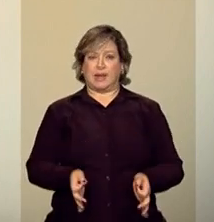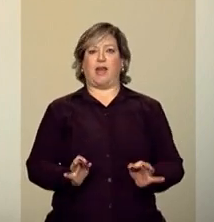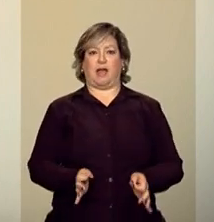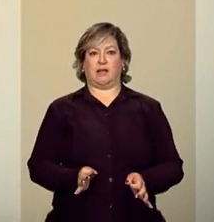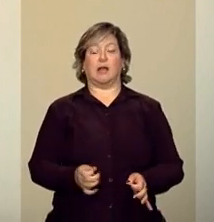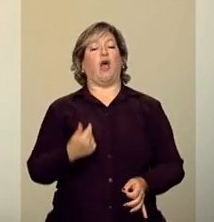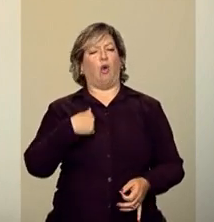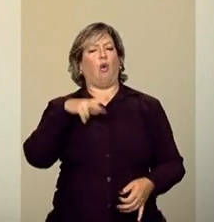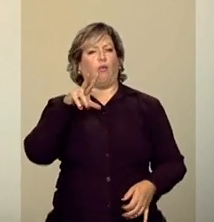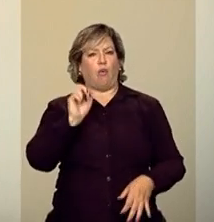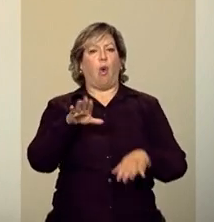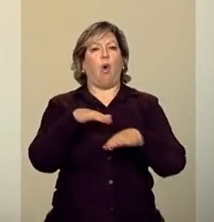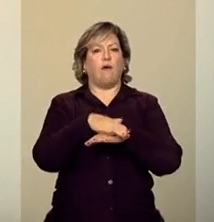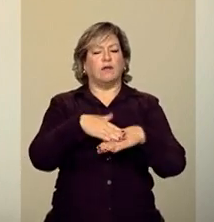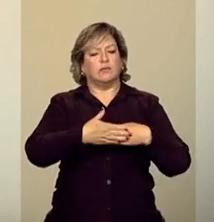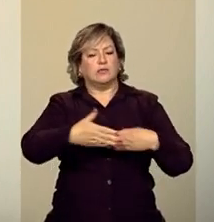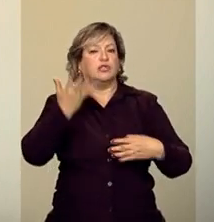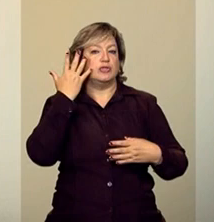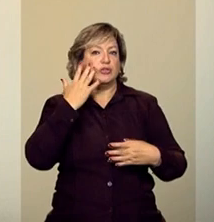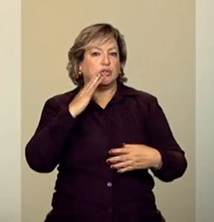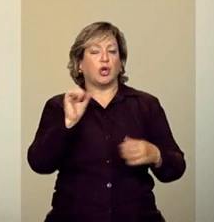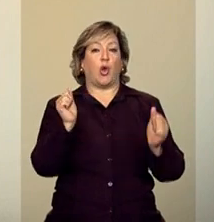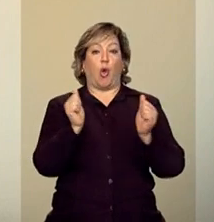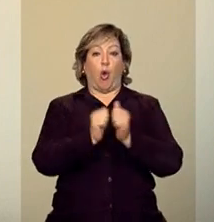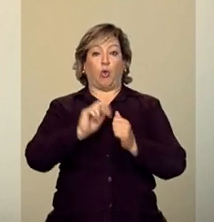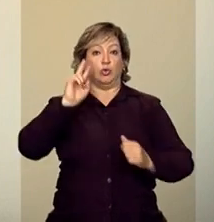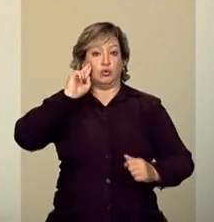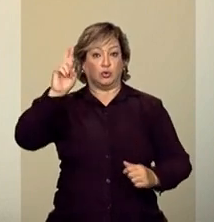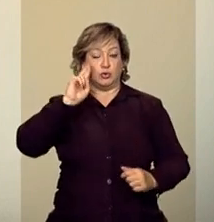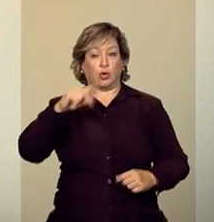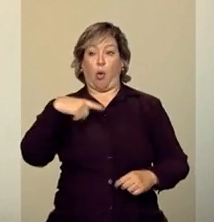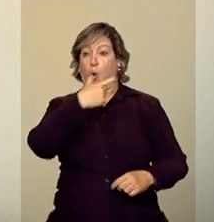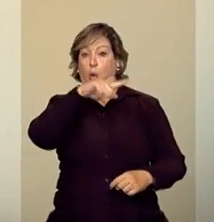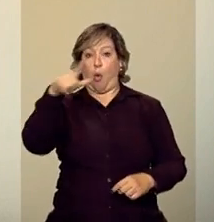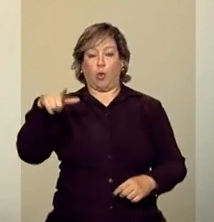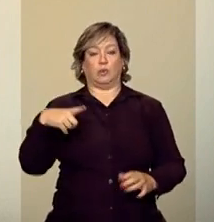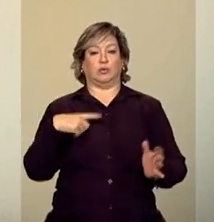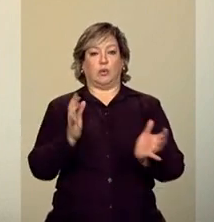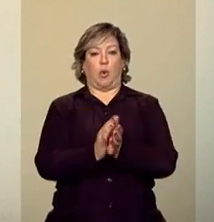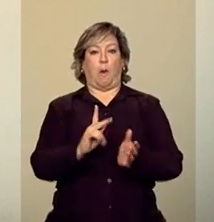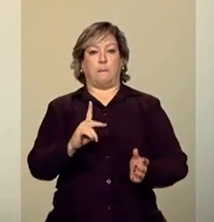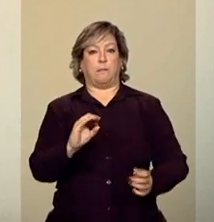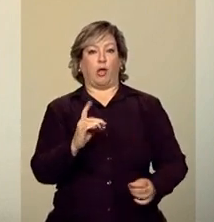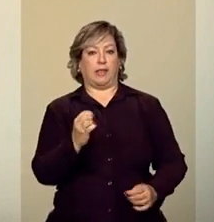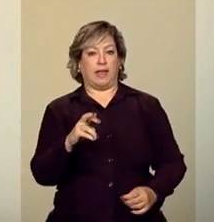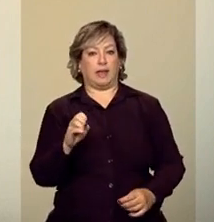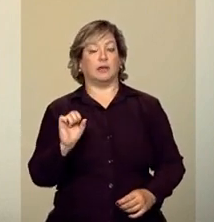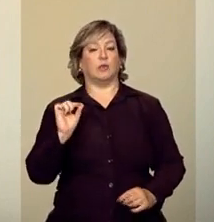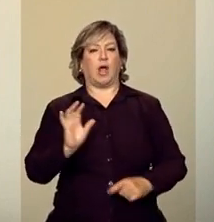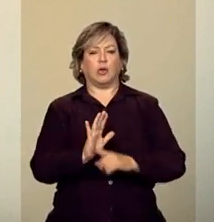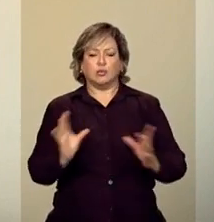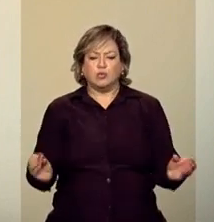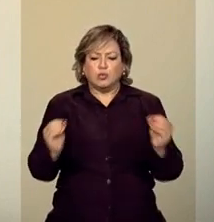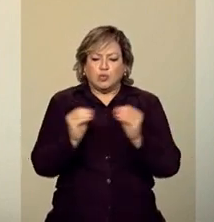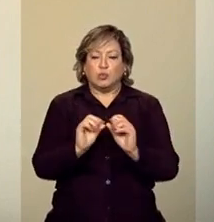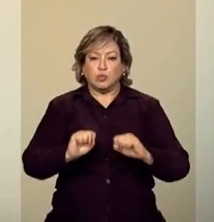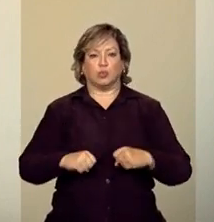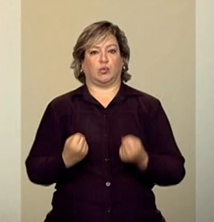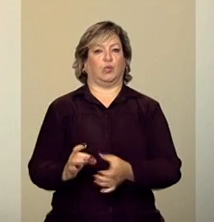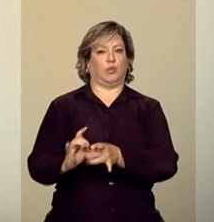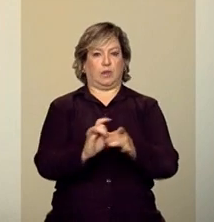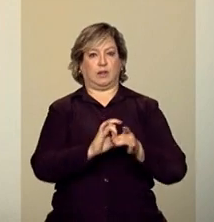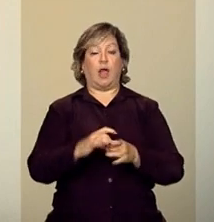Irei conversar nos próximos dias com os chefes dos outros poderes para somarmos esforços.